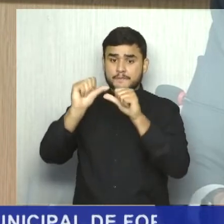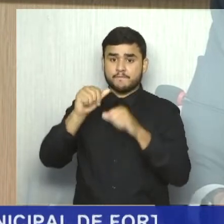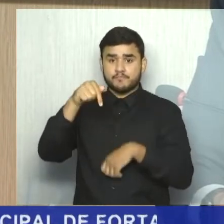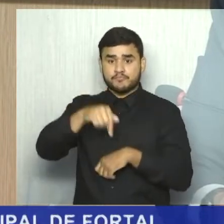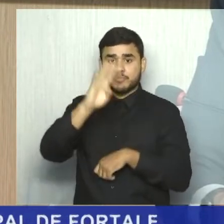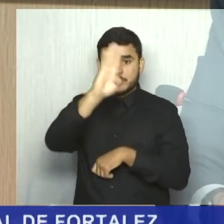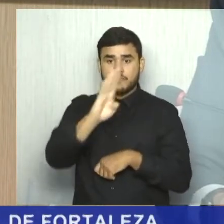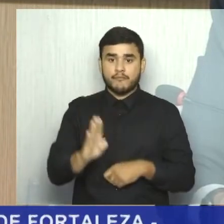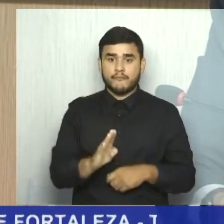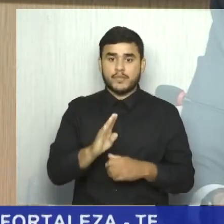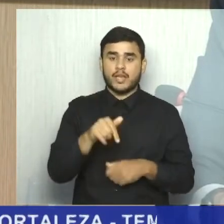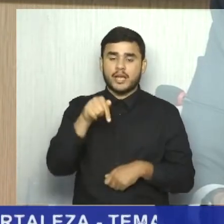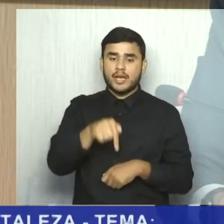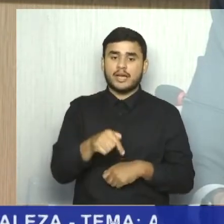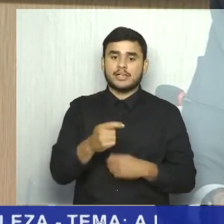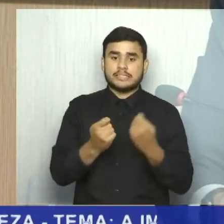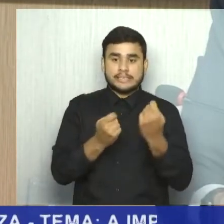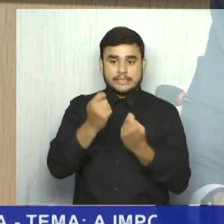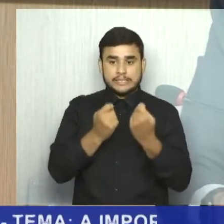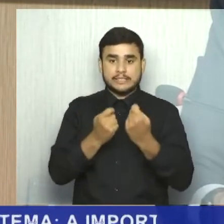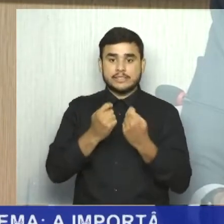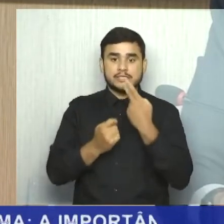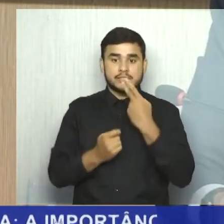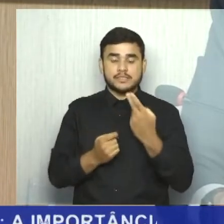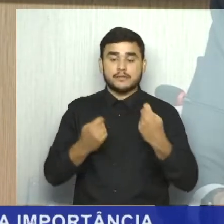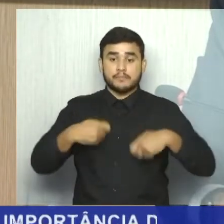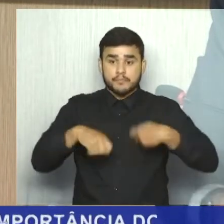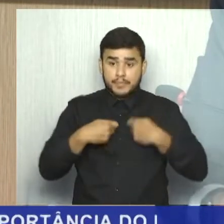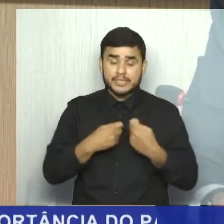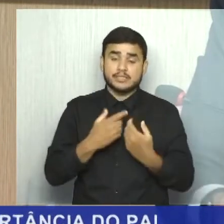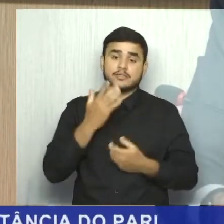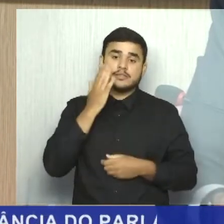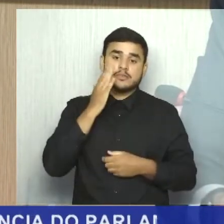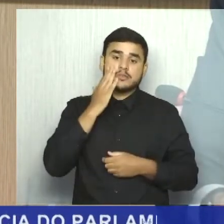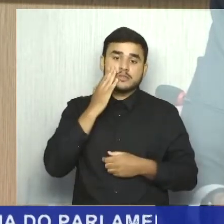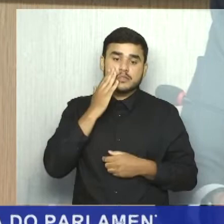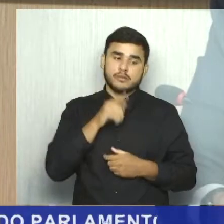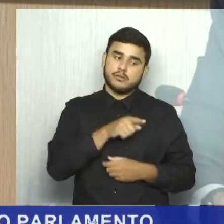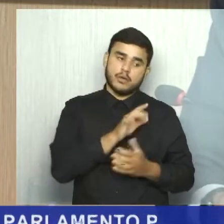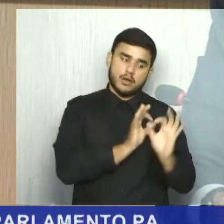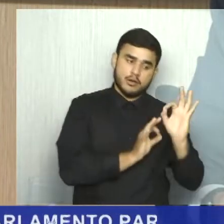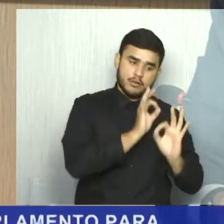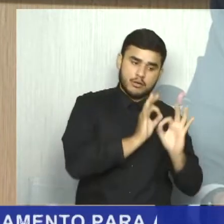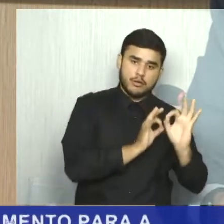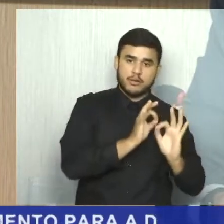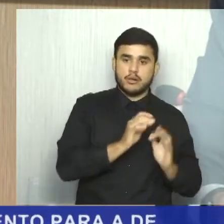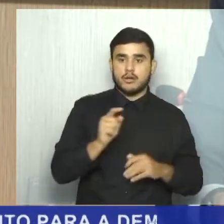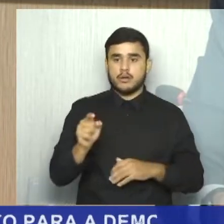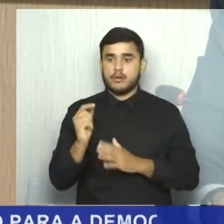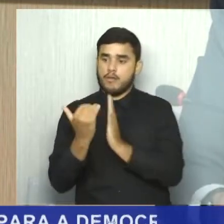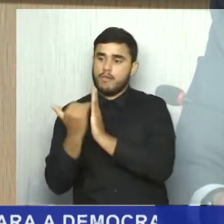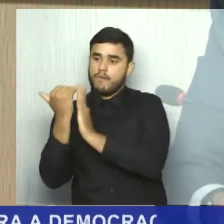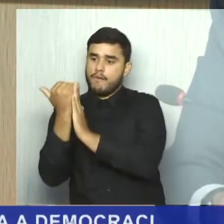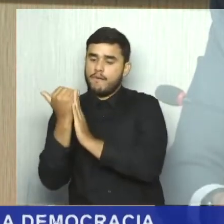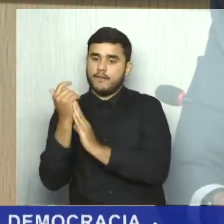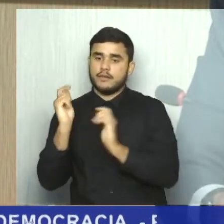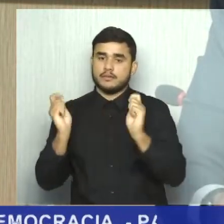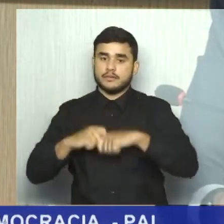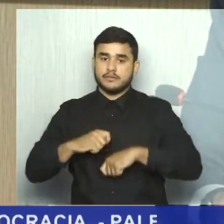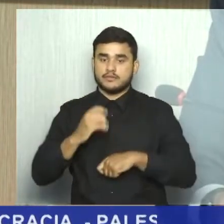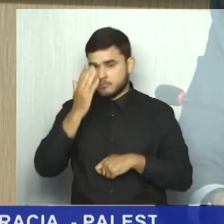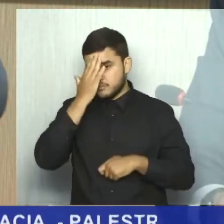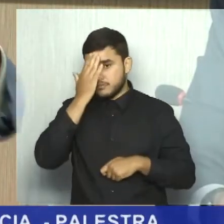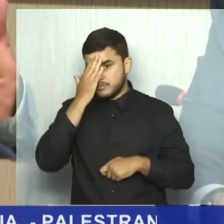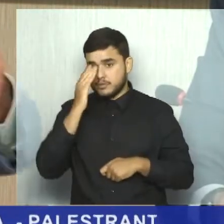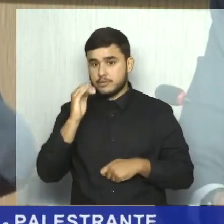É mentira. Porque você tem que fazer a troca. Você troca aqui e cobra acolá. Que aí você tem como dizer, do outro lado,